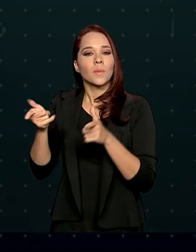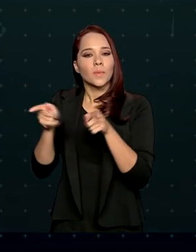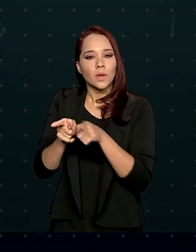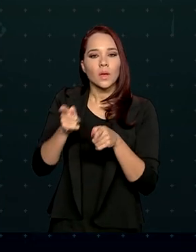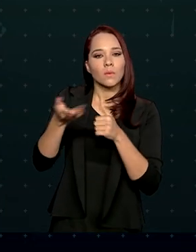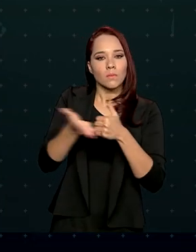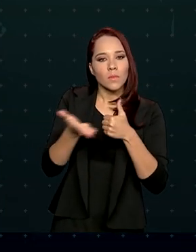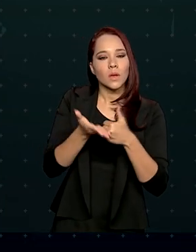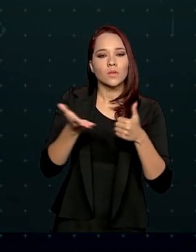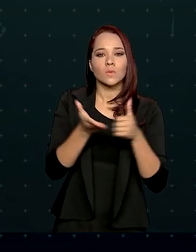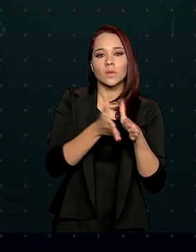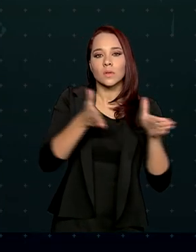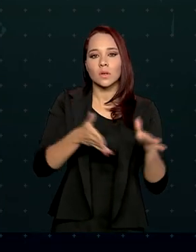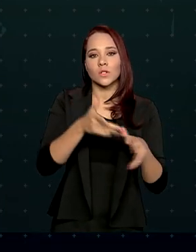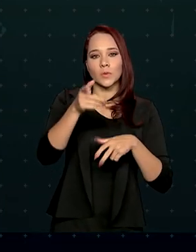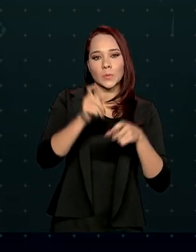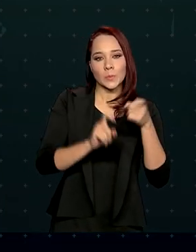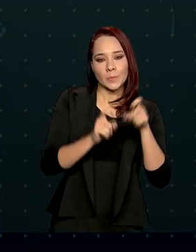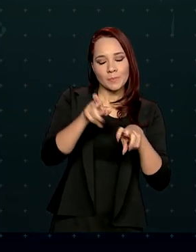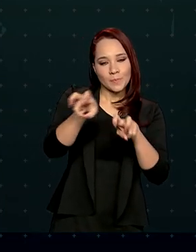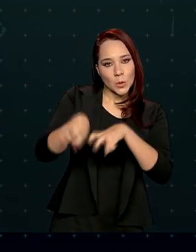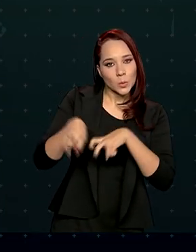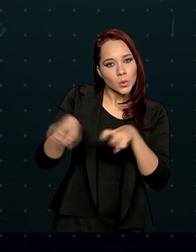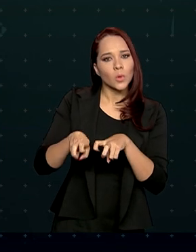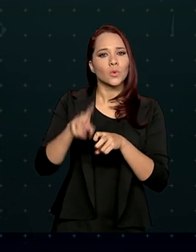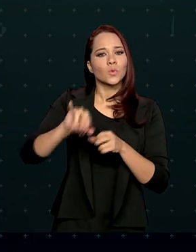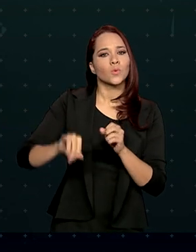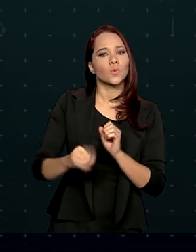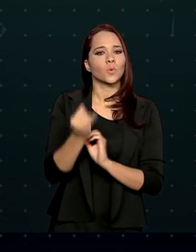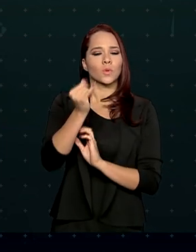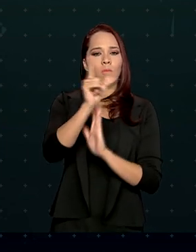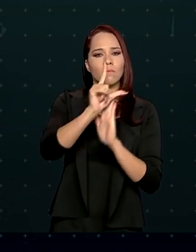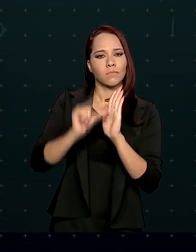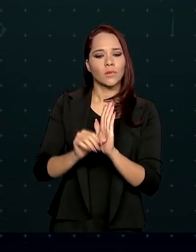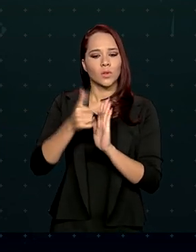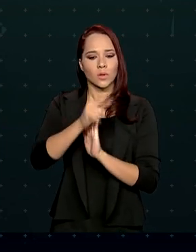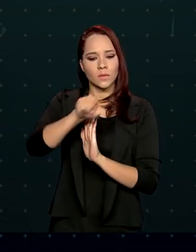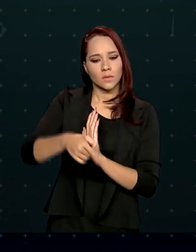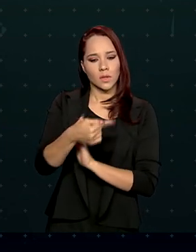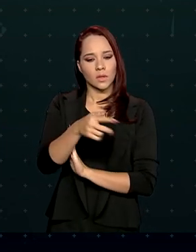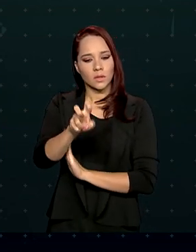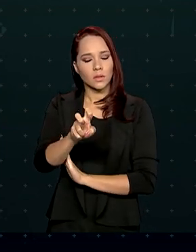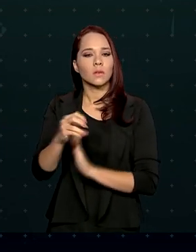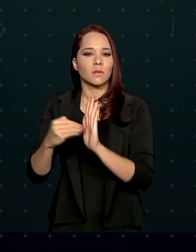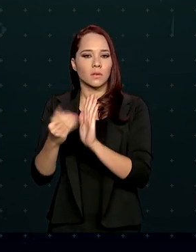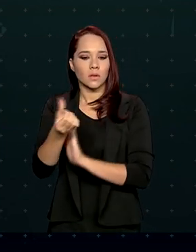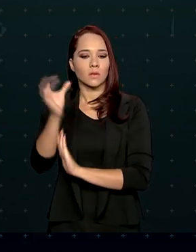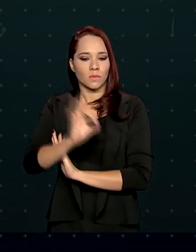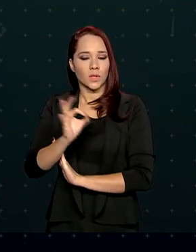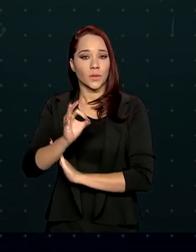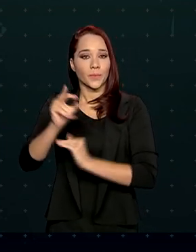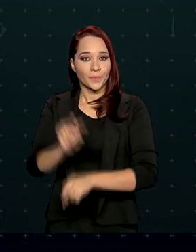médios e grandes produtores. Os juros são reduzidos e vão de 2,75% a 6%. Os